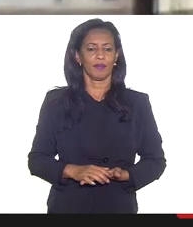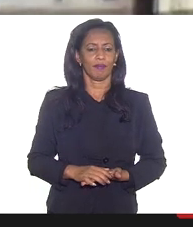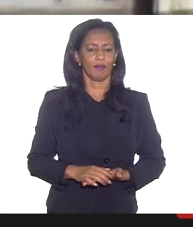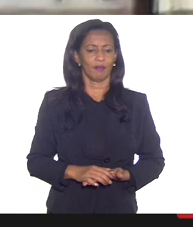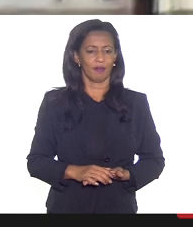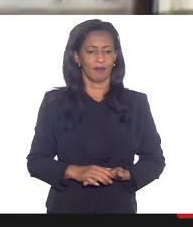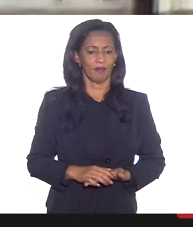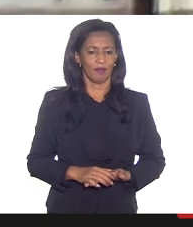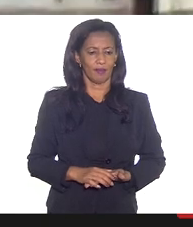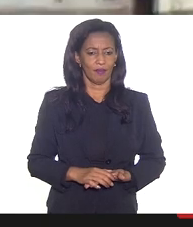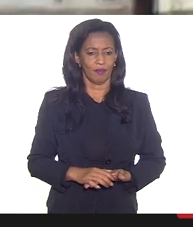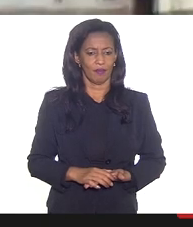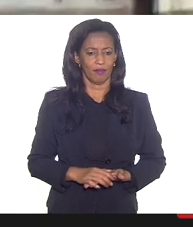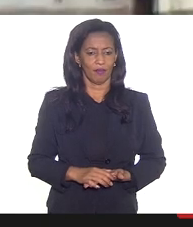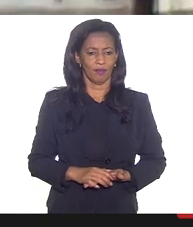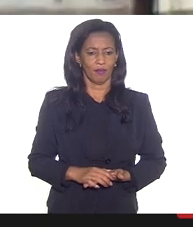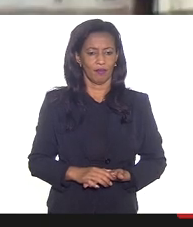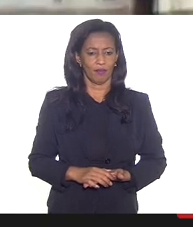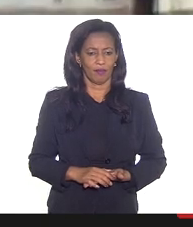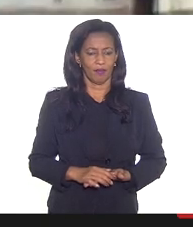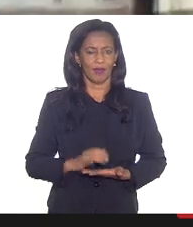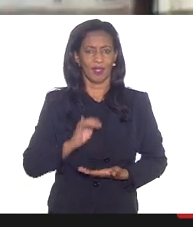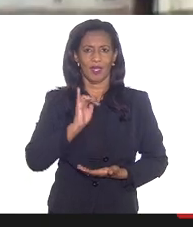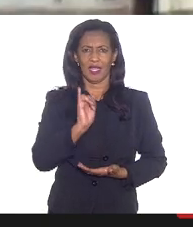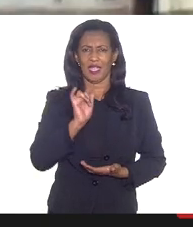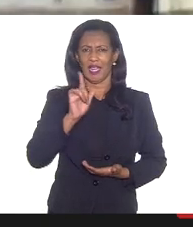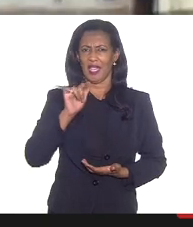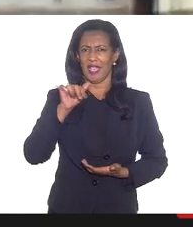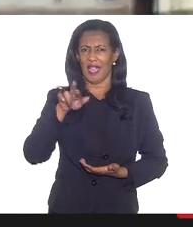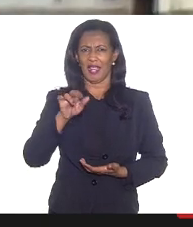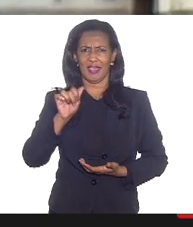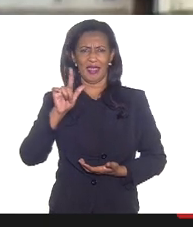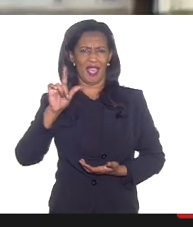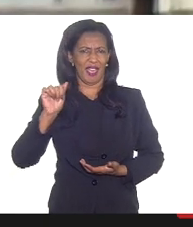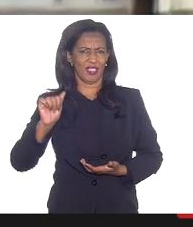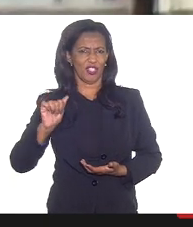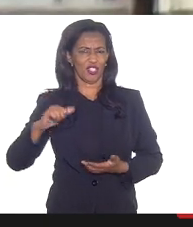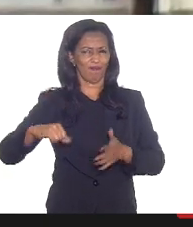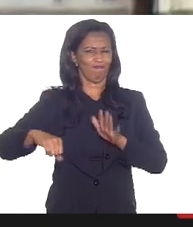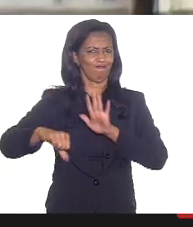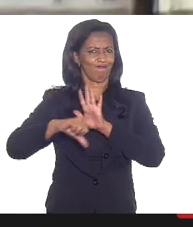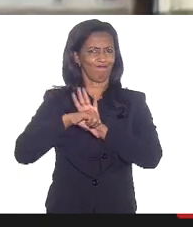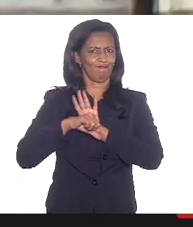da possível ilegalidade da lei